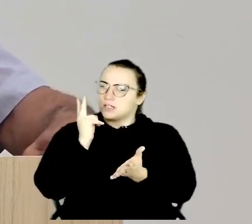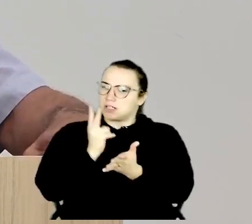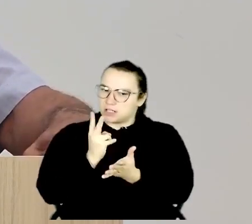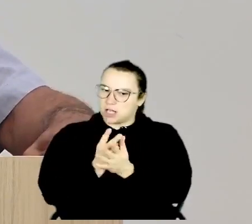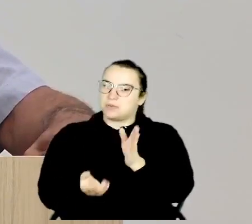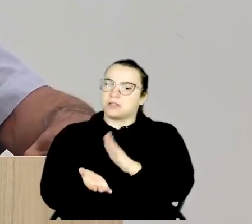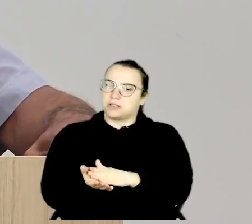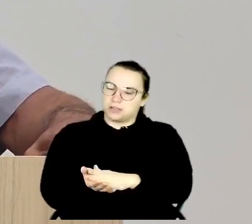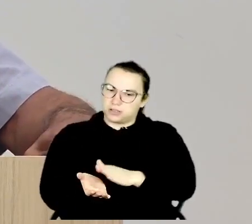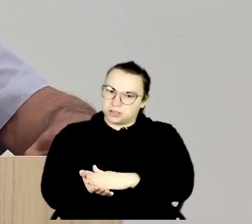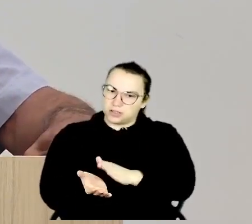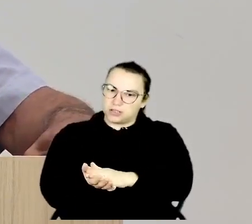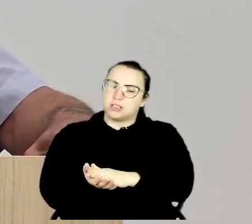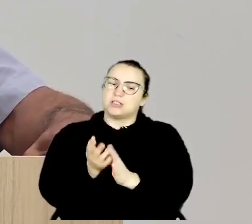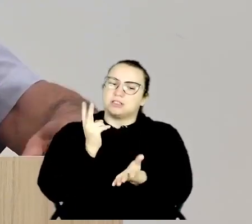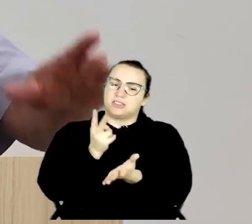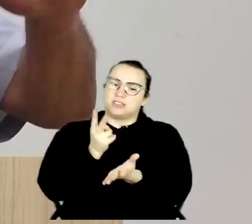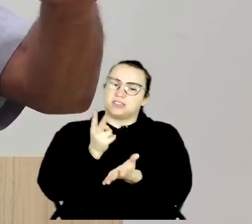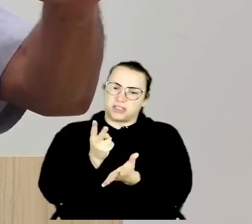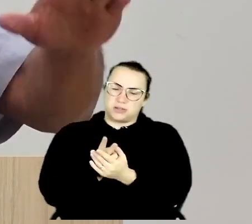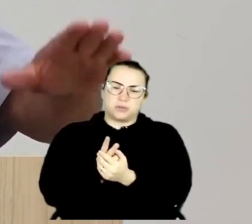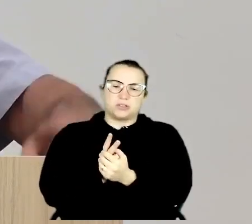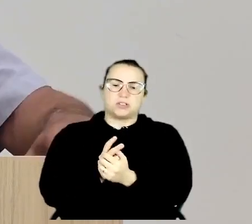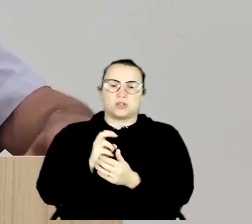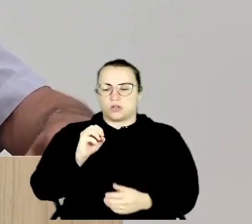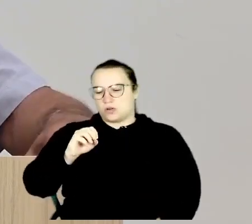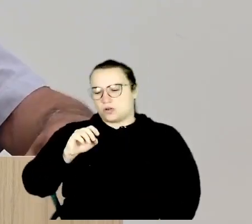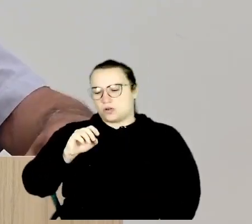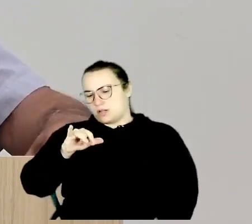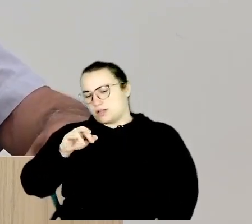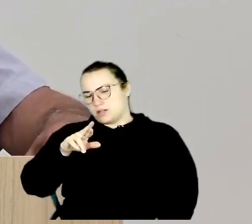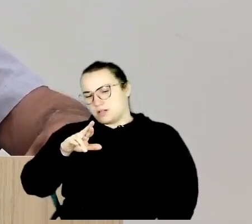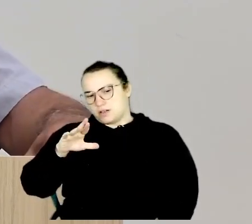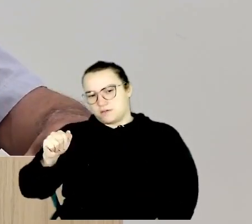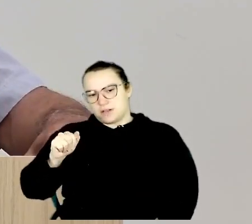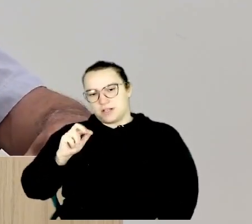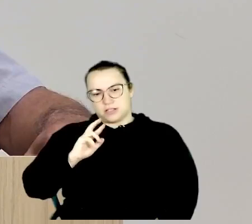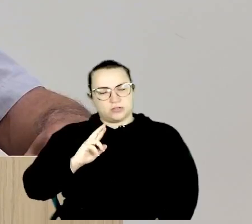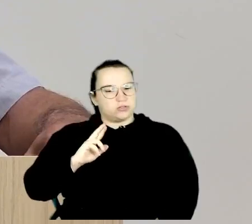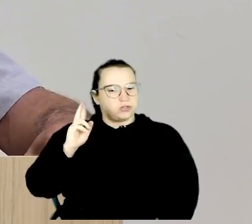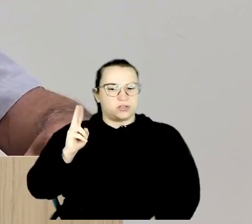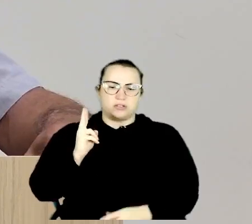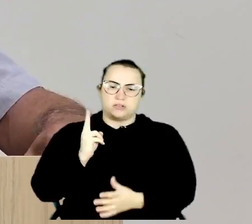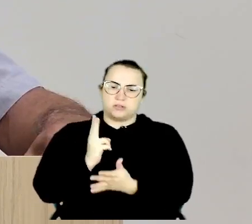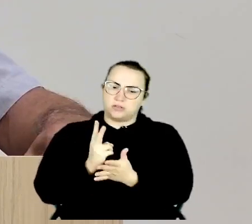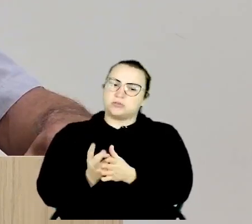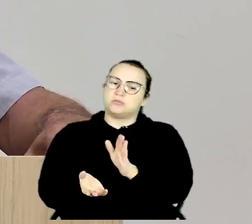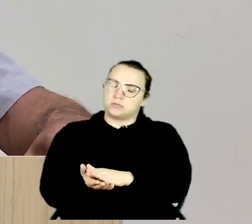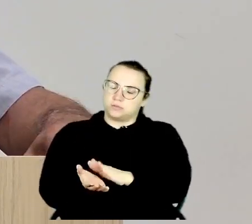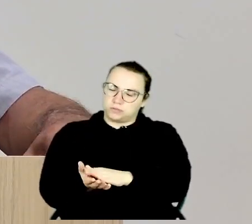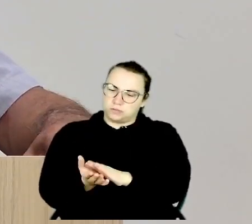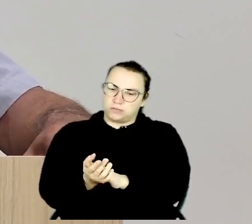que mencionei o distrito Dr. Oliveira Castro, sempre coloquei o senhor no meio. Porque considero